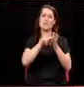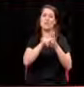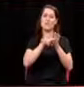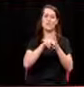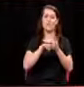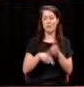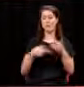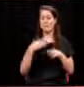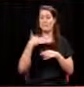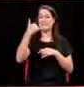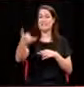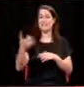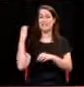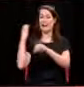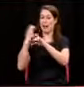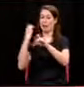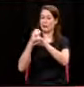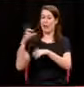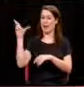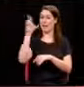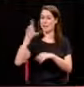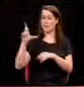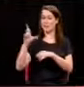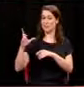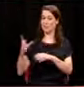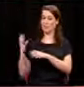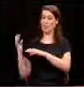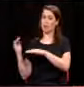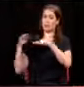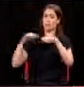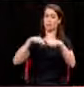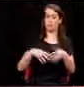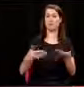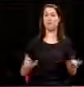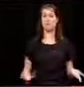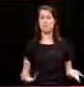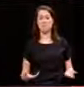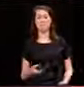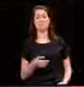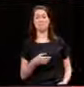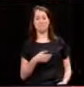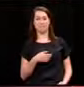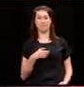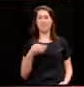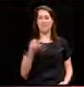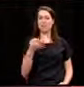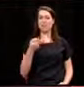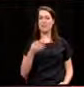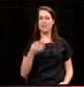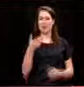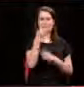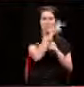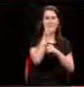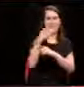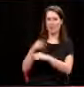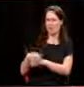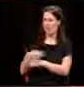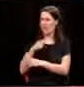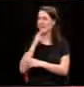já aqui próximo de Lisboa, para os transportarem aqui para o estádio. Temos de fazer uma reportagem sobre isso, sem dúvida alguma. Acho que será interessante que